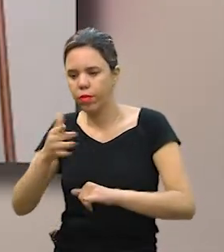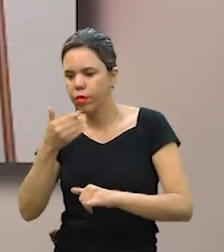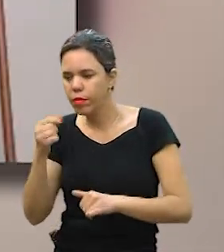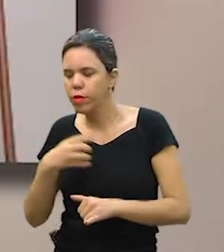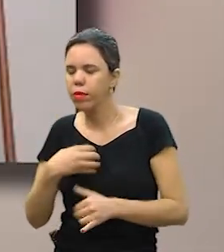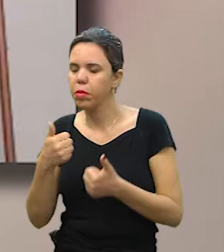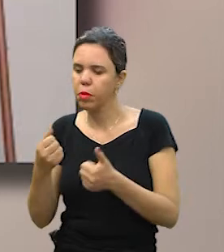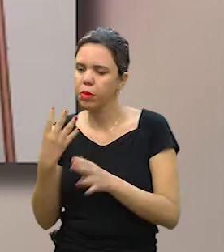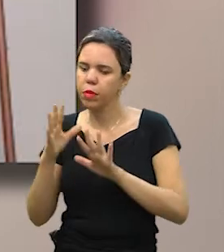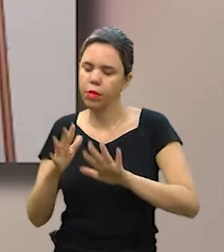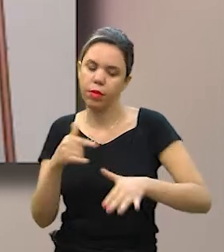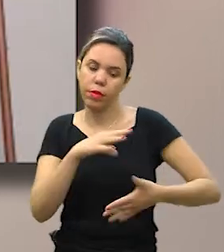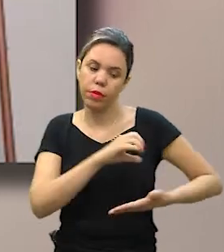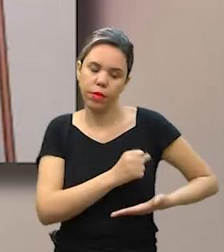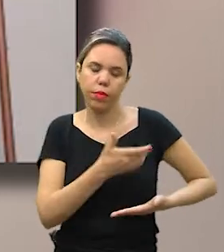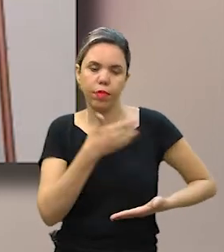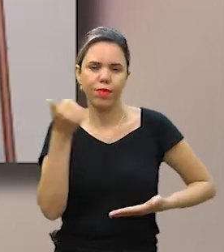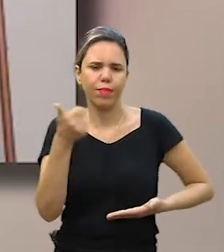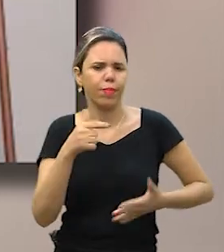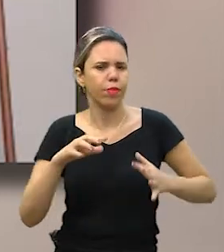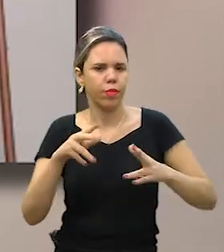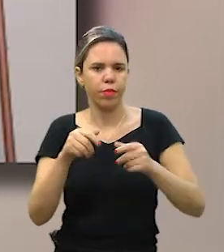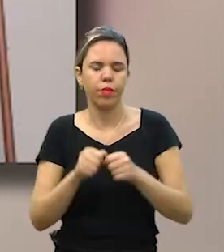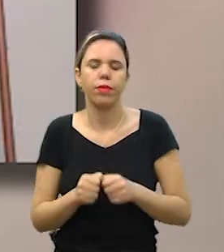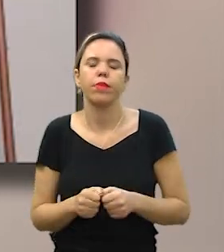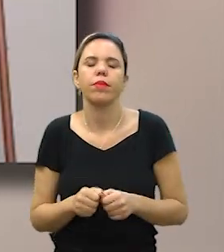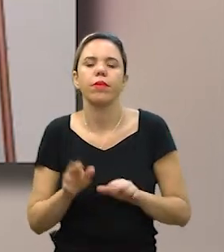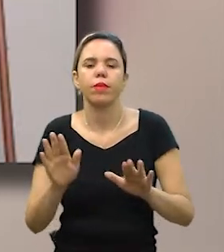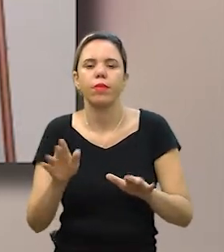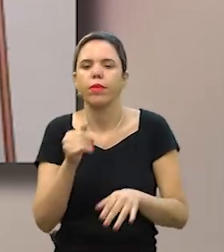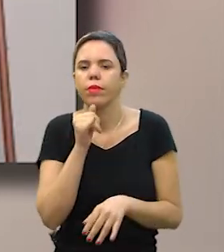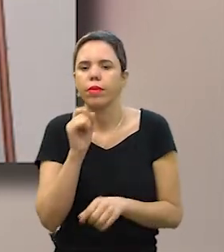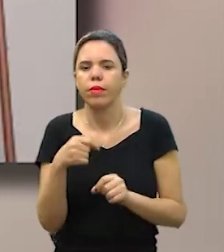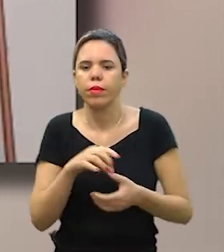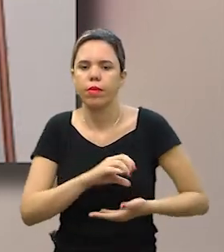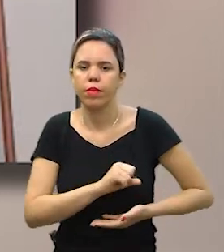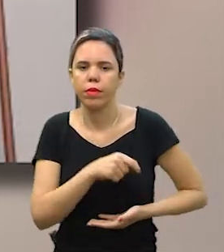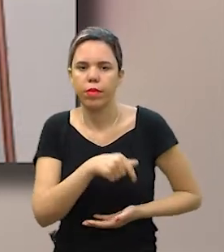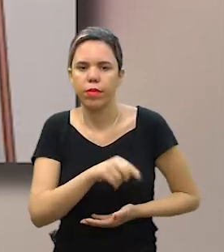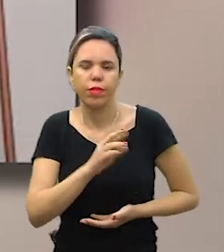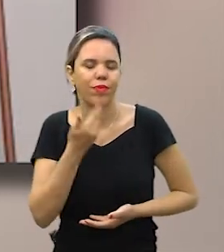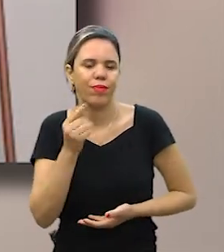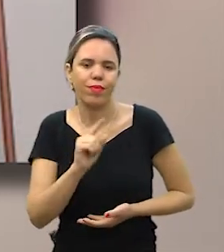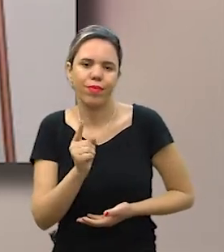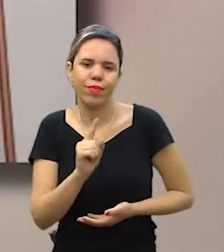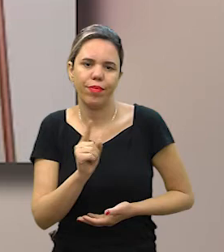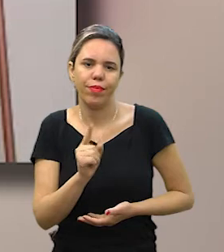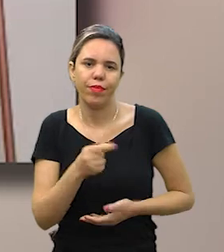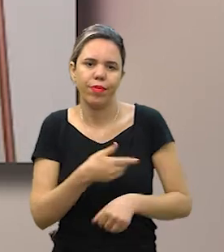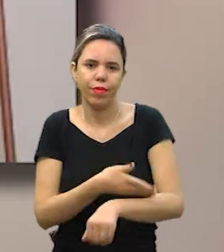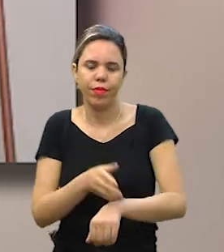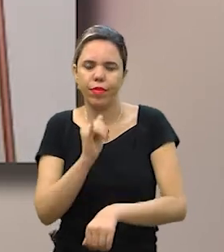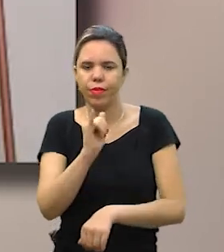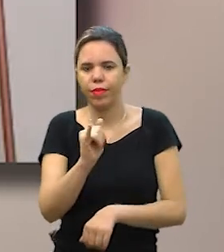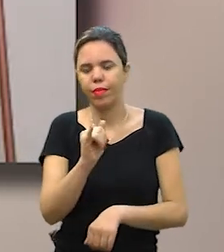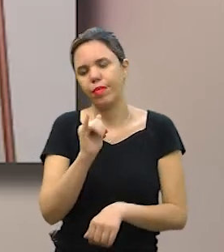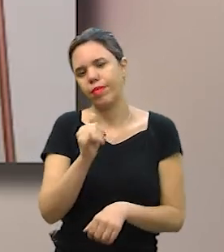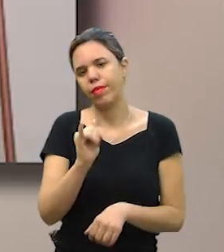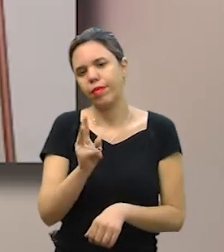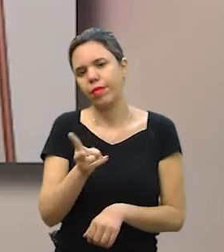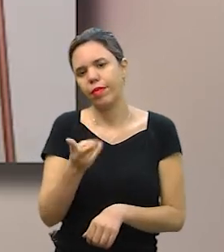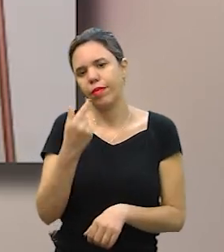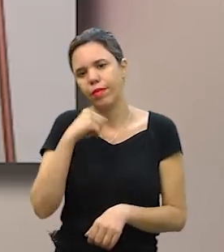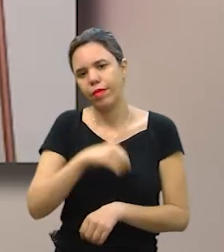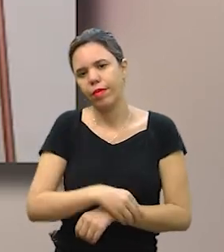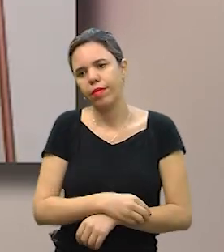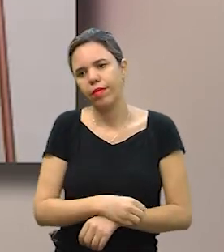por melhor que seja, igual, né? Porém, amamentar não é fácil. E eu costumo falar